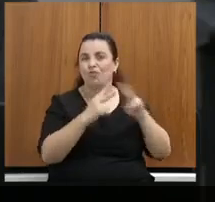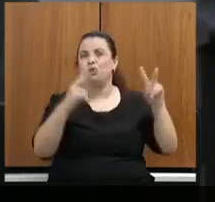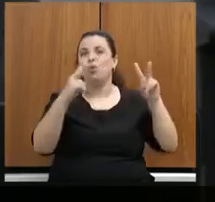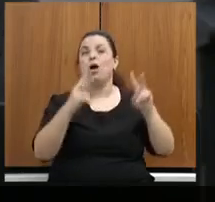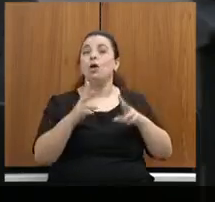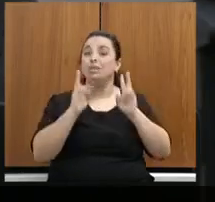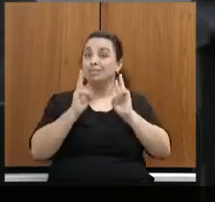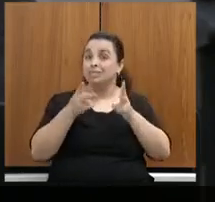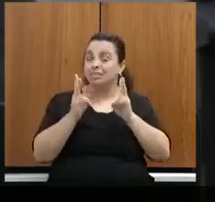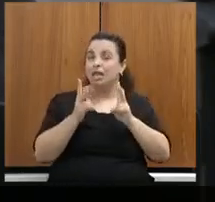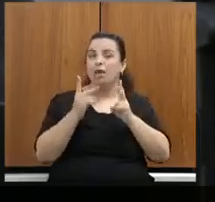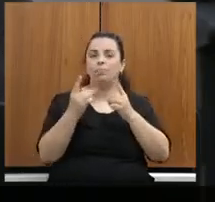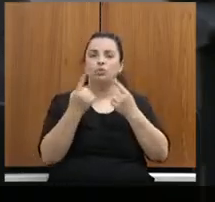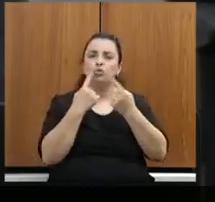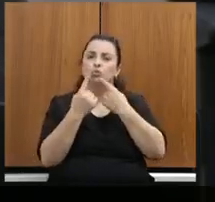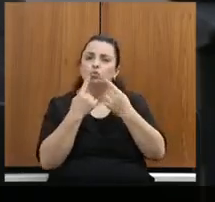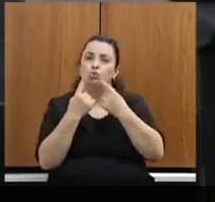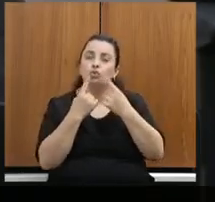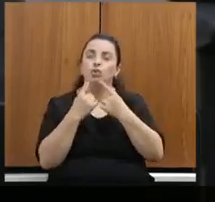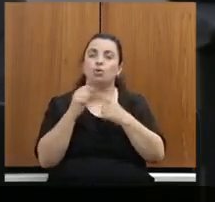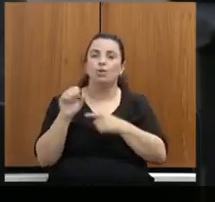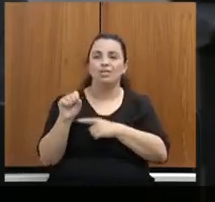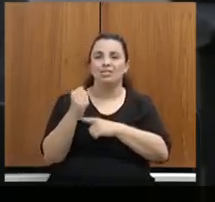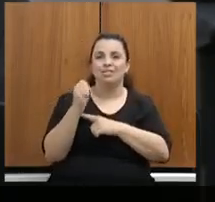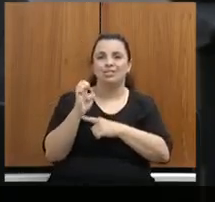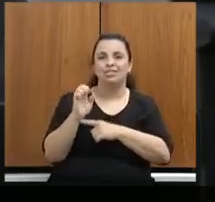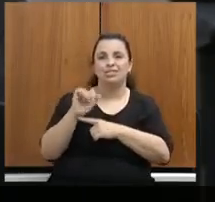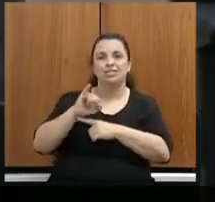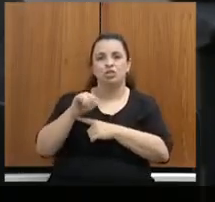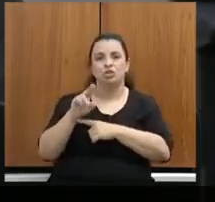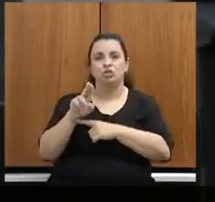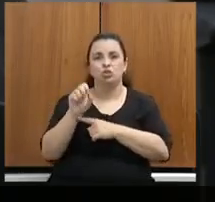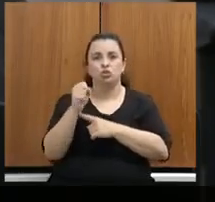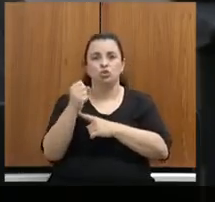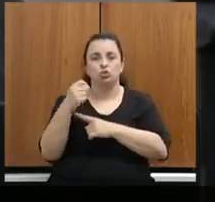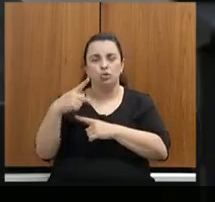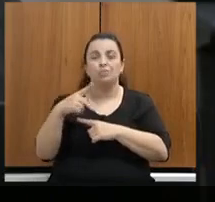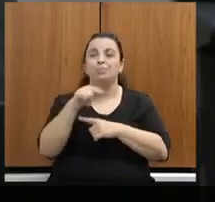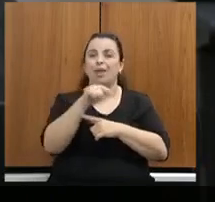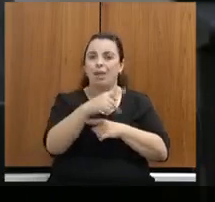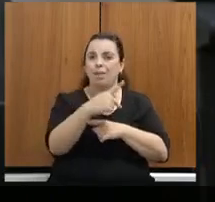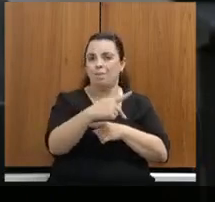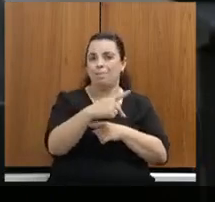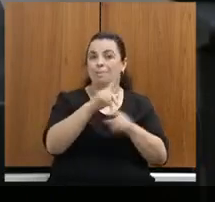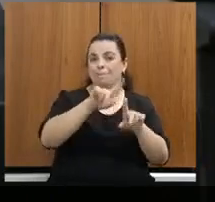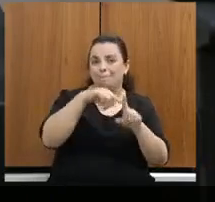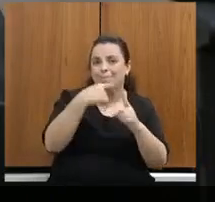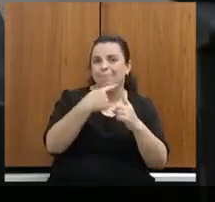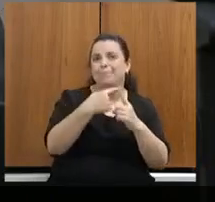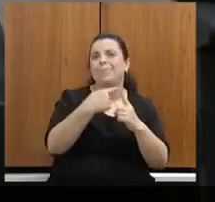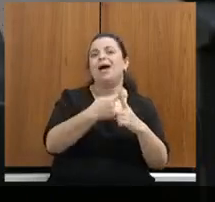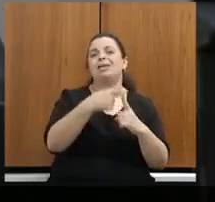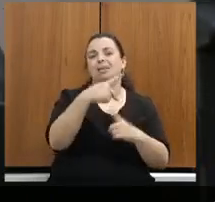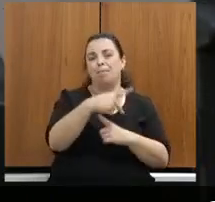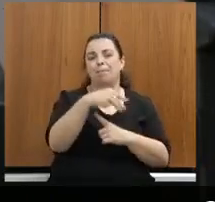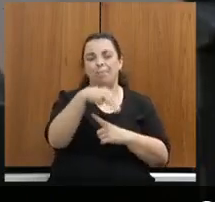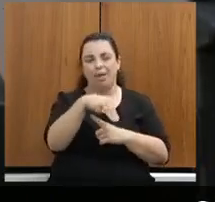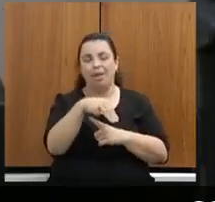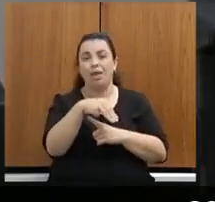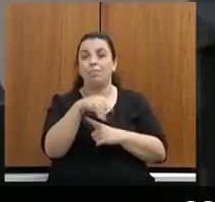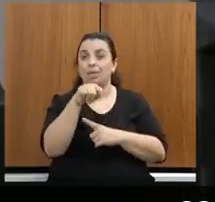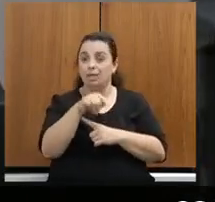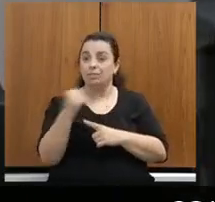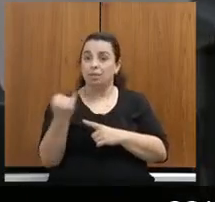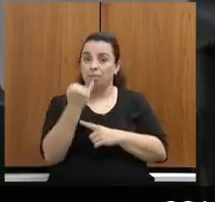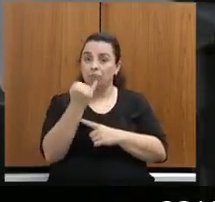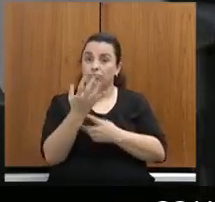sejusp e com a polícia militar porque a integração dessas três áreas é fundamental na qualidade da prestação